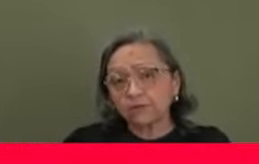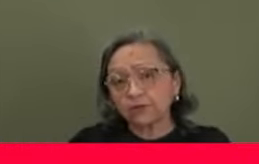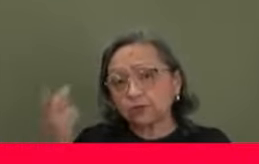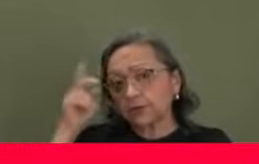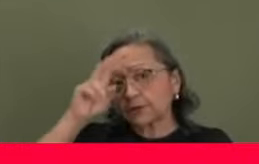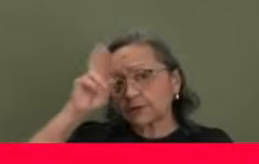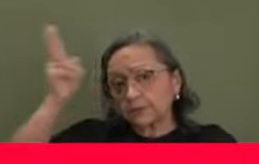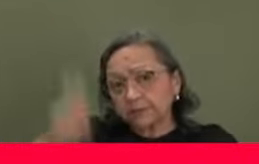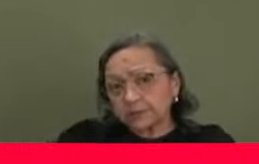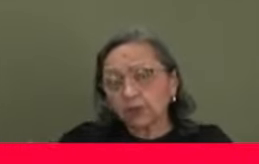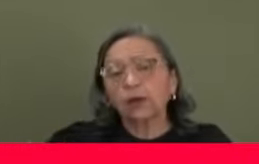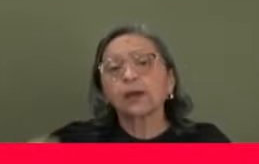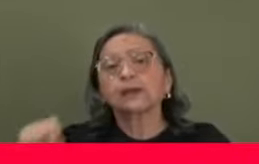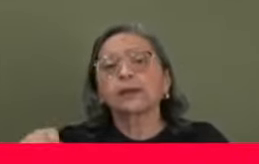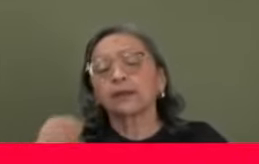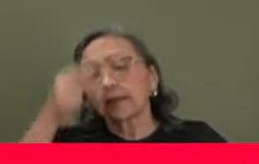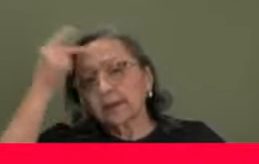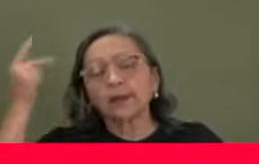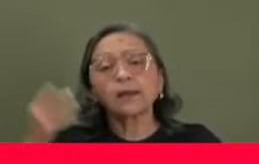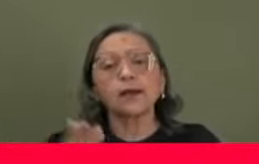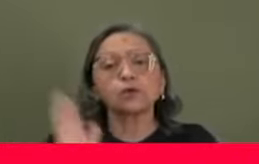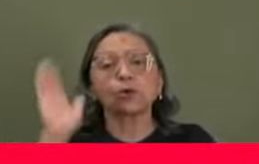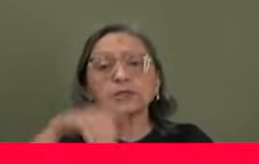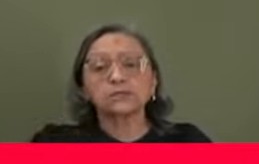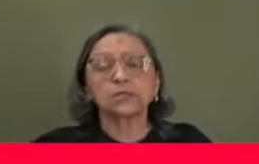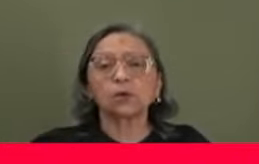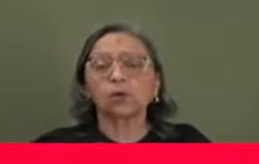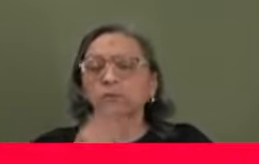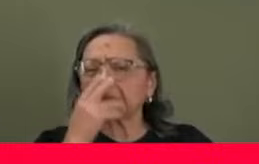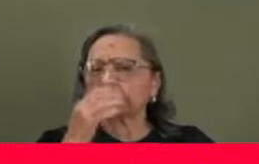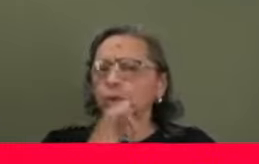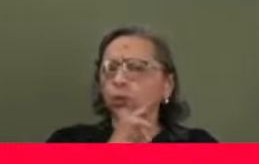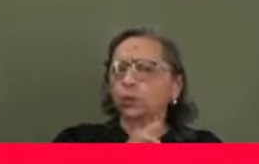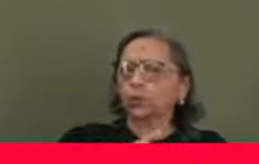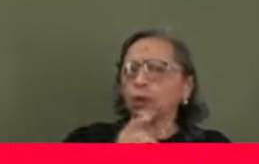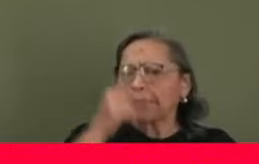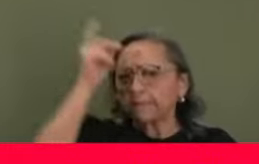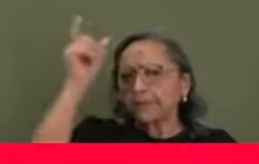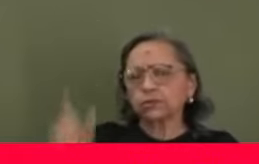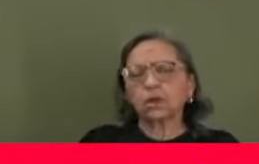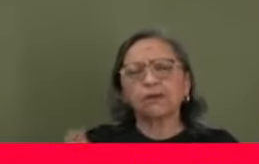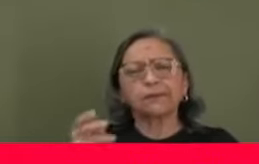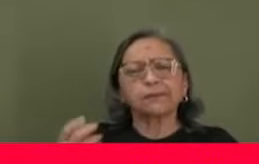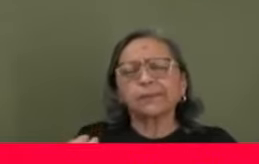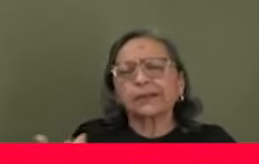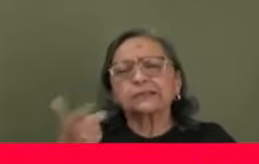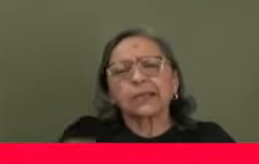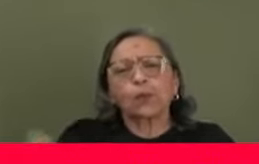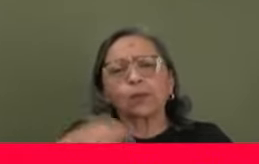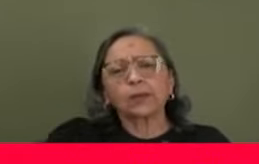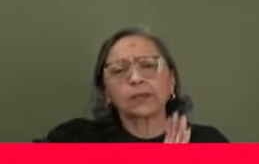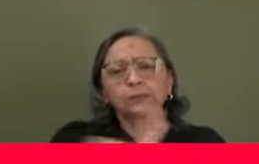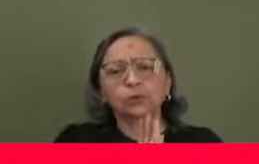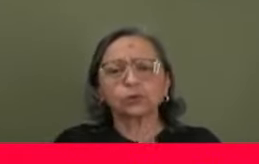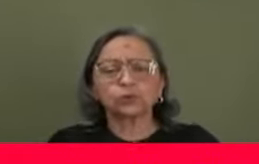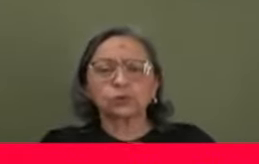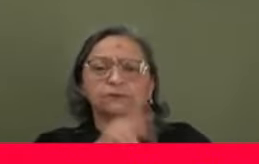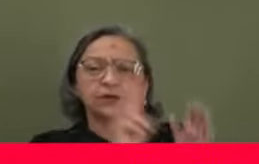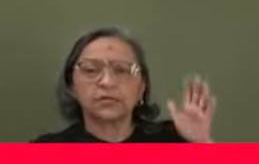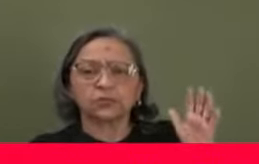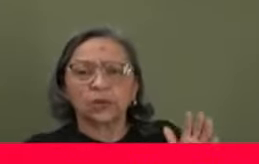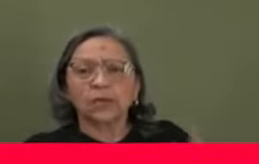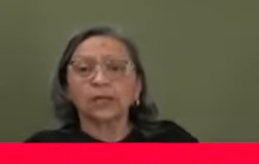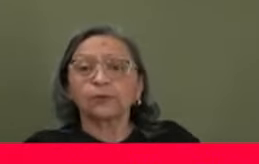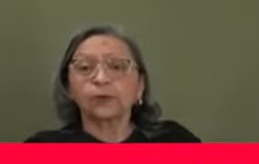prisão de quem ganhou as eleições como se o inimigo como se o indivíduo fosse o criminoso da Venezuela